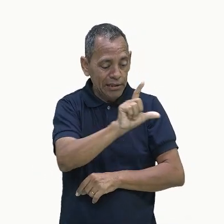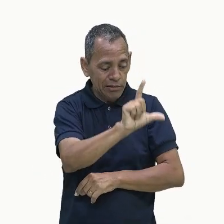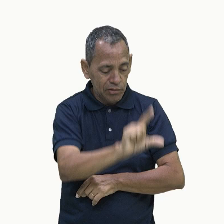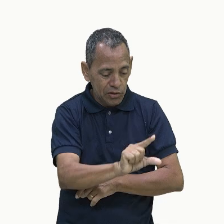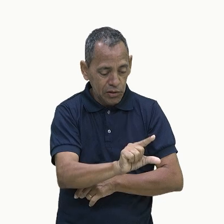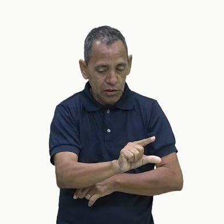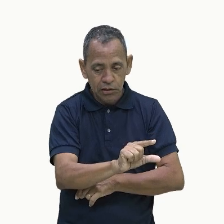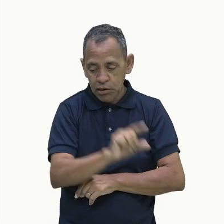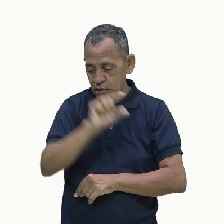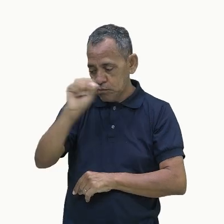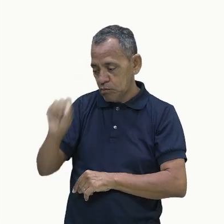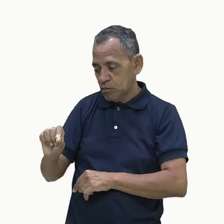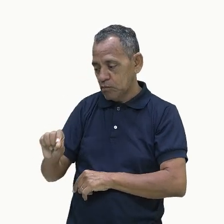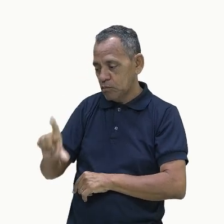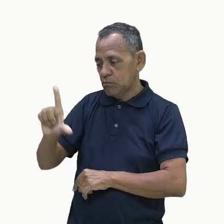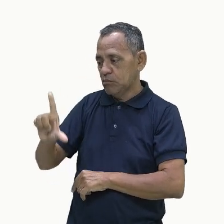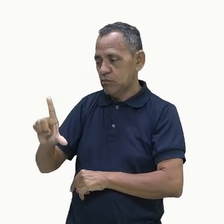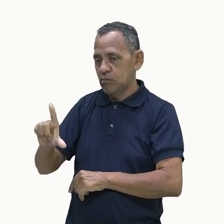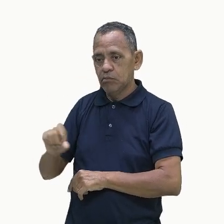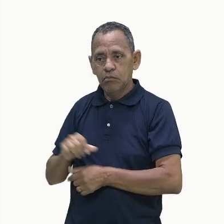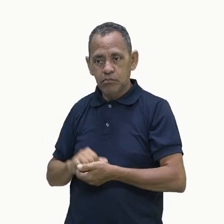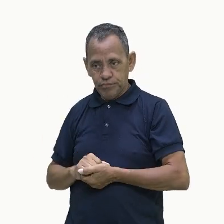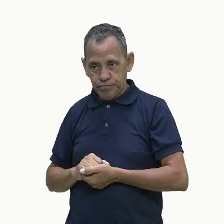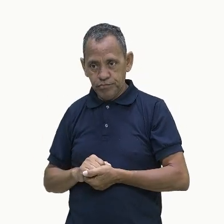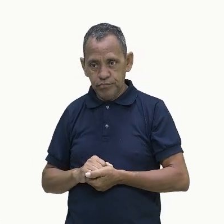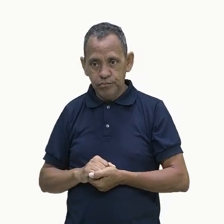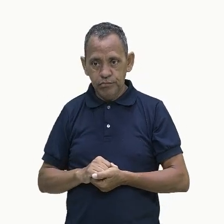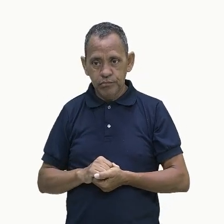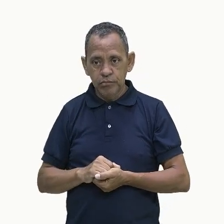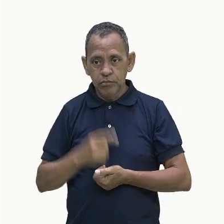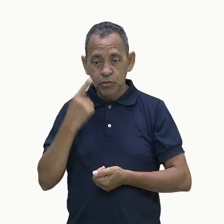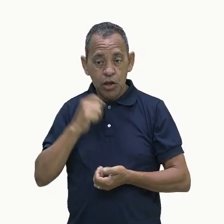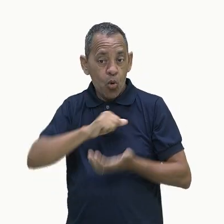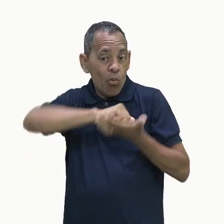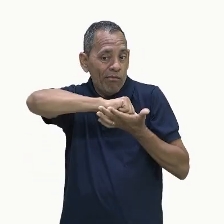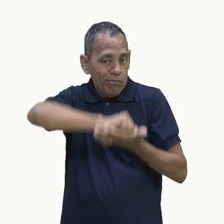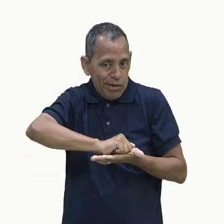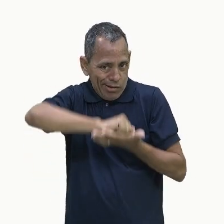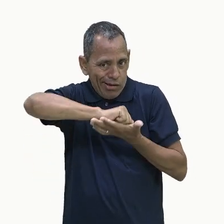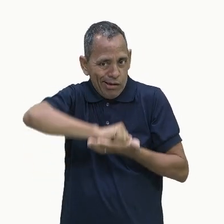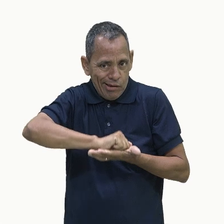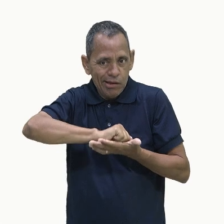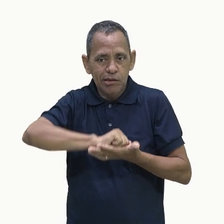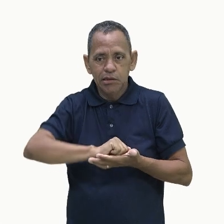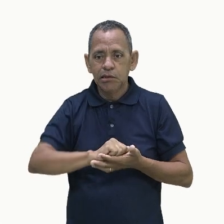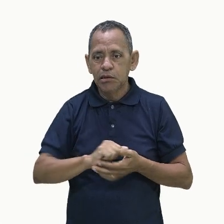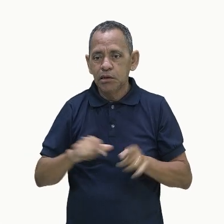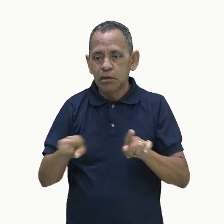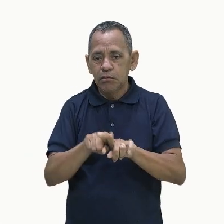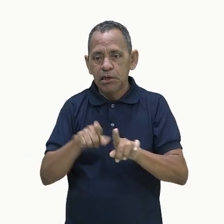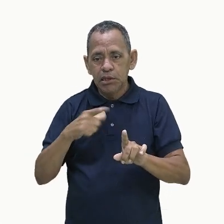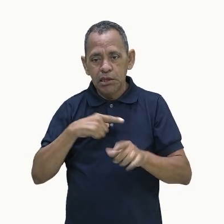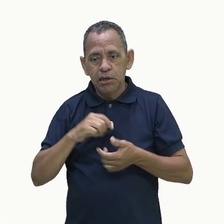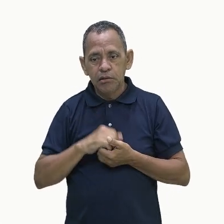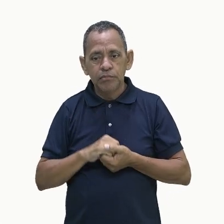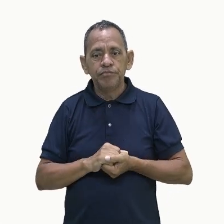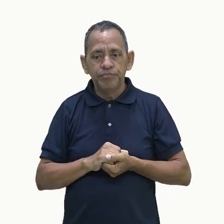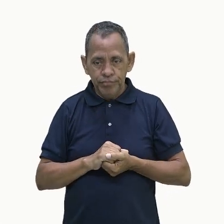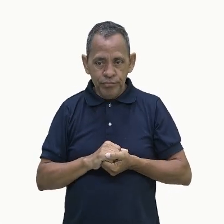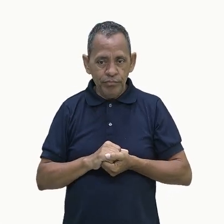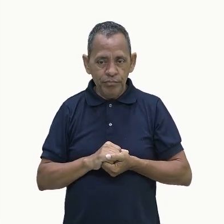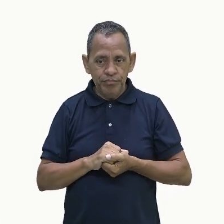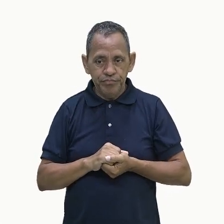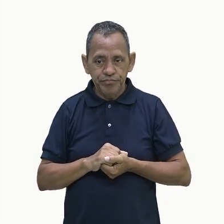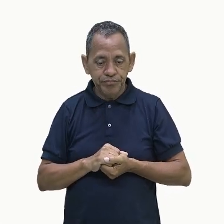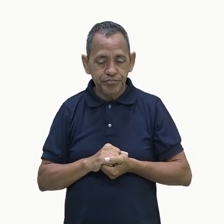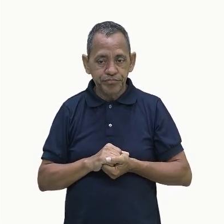uma prensa, e aqui para reforçar, uma prensa hidráulica possui êmbolos de áreas. Olha só, então vamos